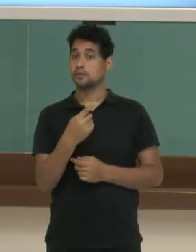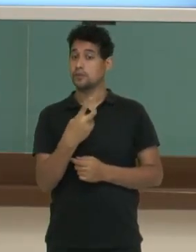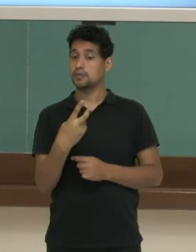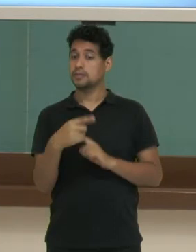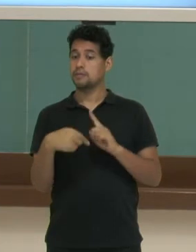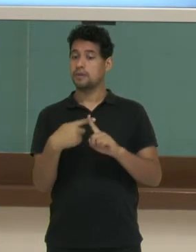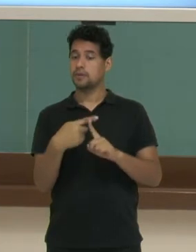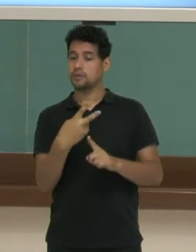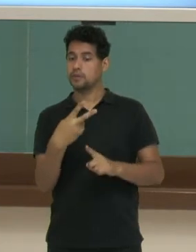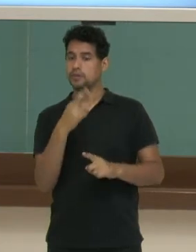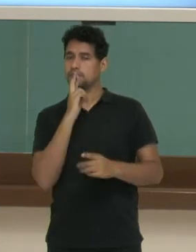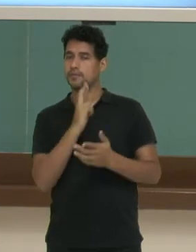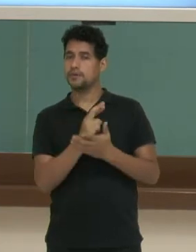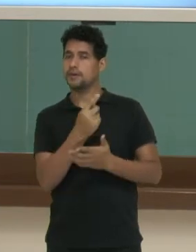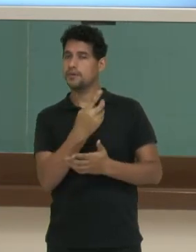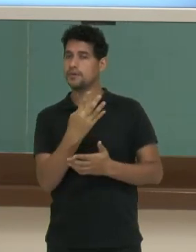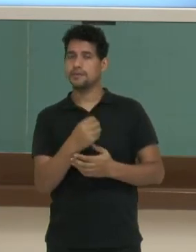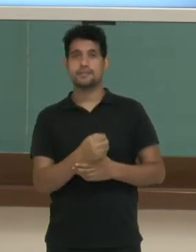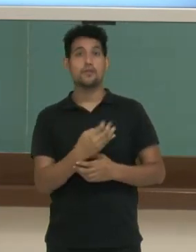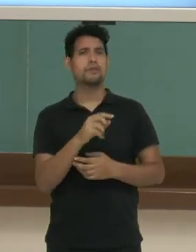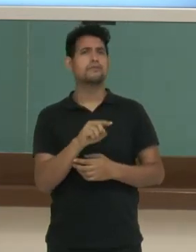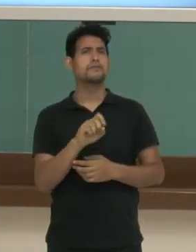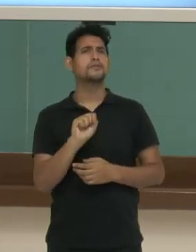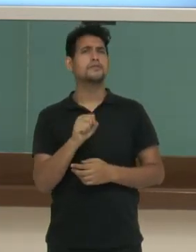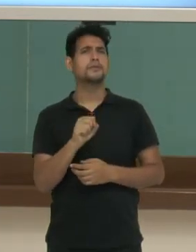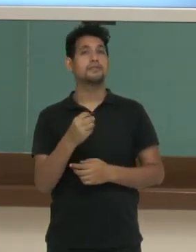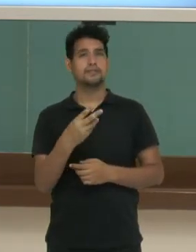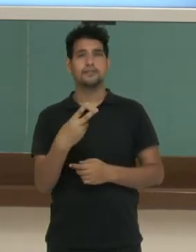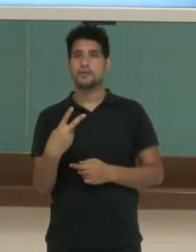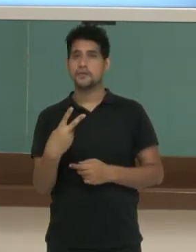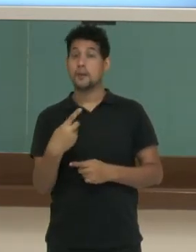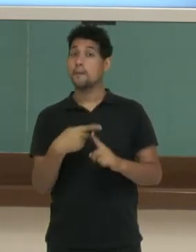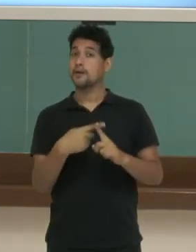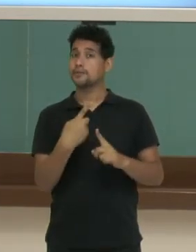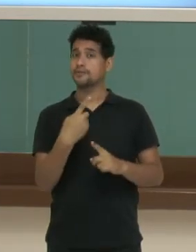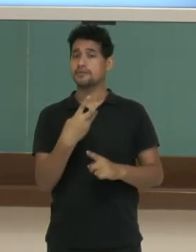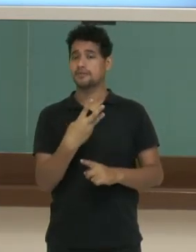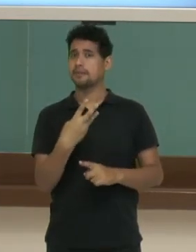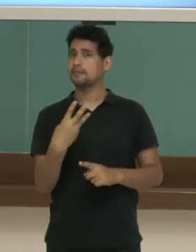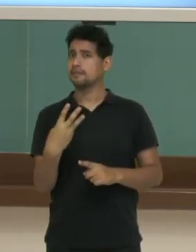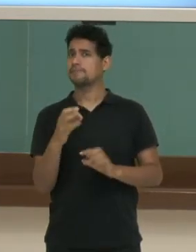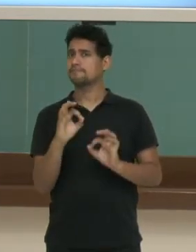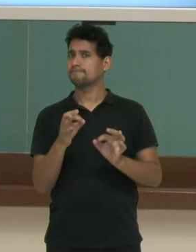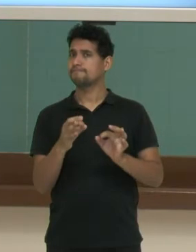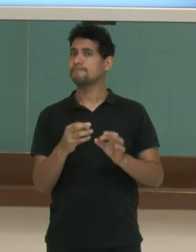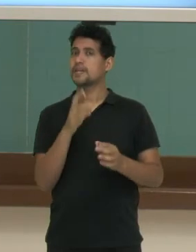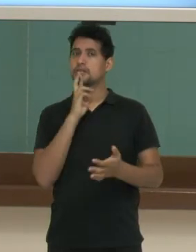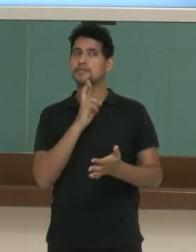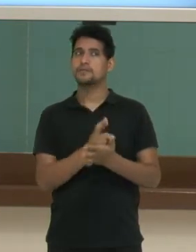14. 4 vezes 8, 32, mais 1, 33. Então, deu